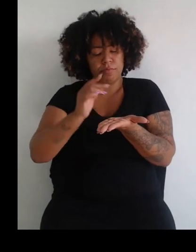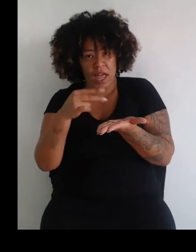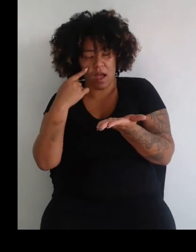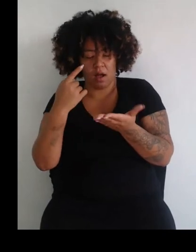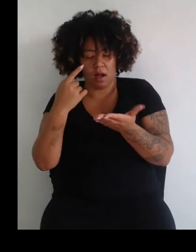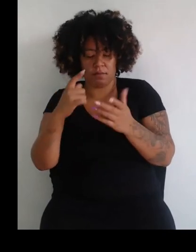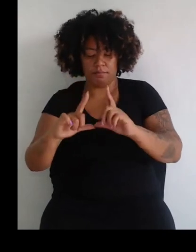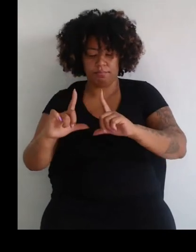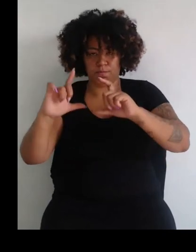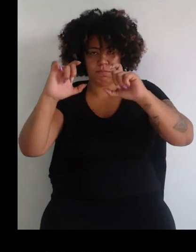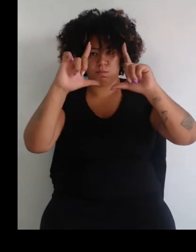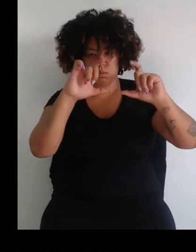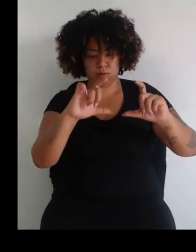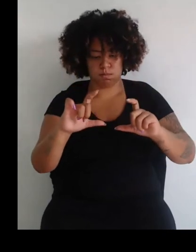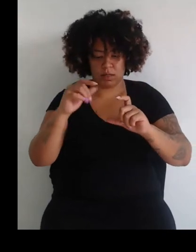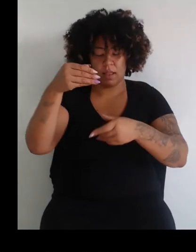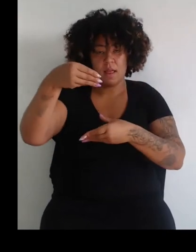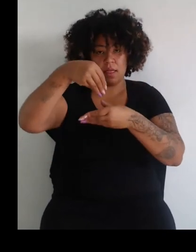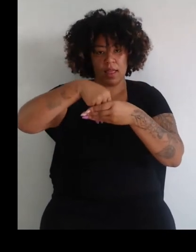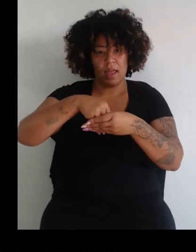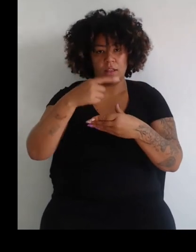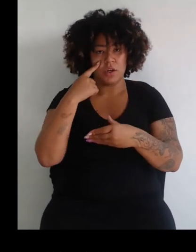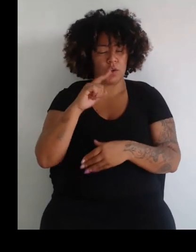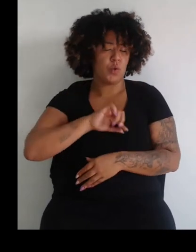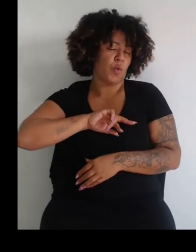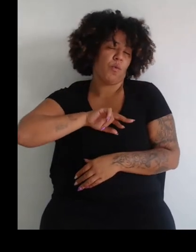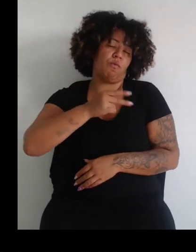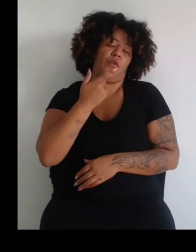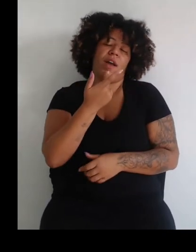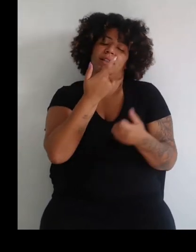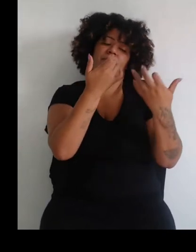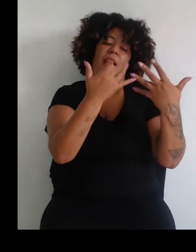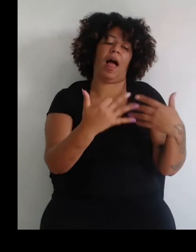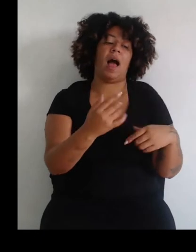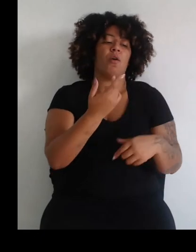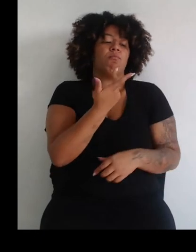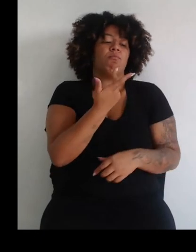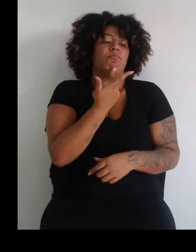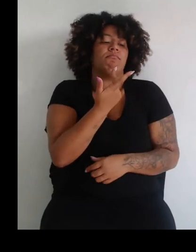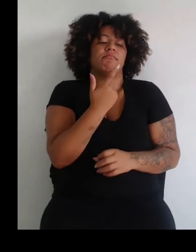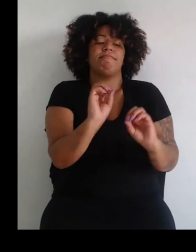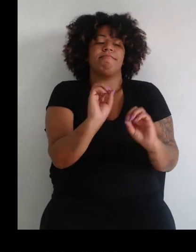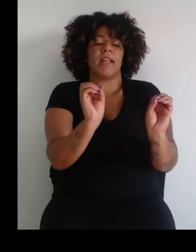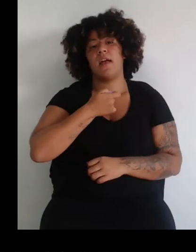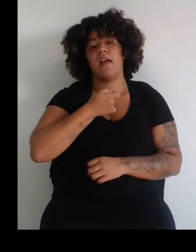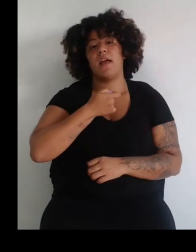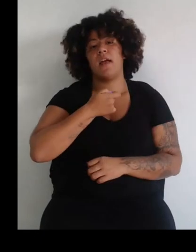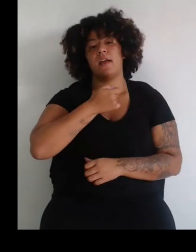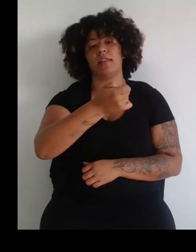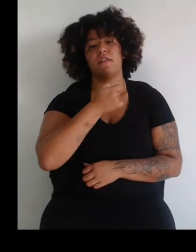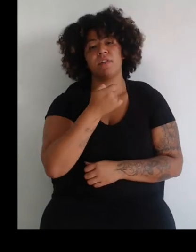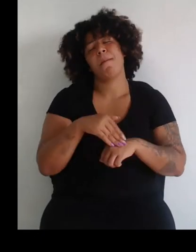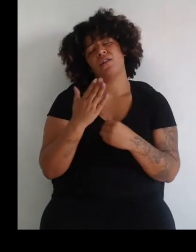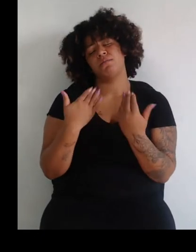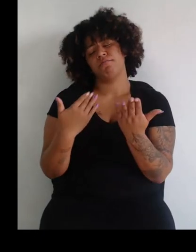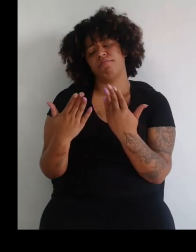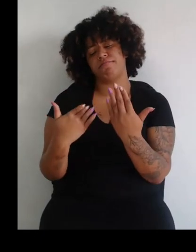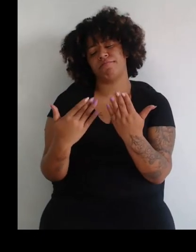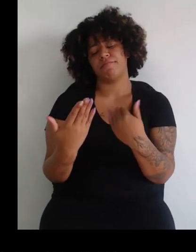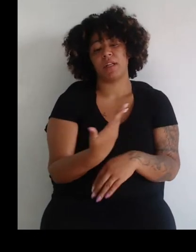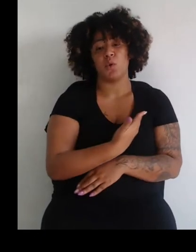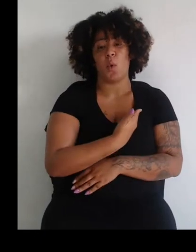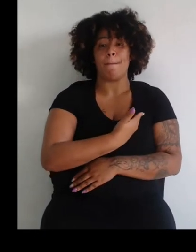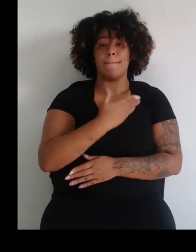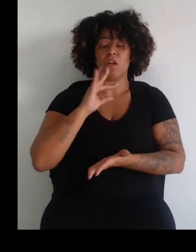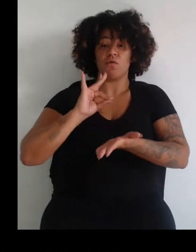explicitamente referidas em nenhuma das entrevistas as entrevistas foram apresentadas como uma conversa ouvida entre amigos e